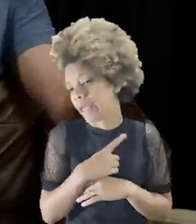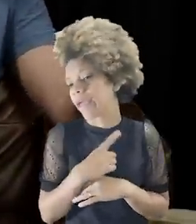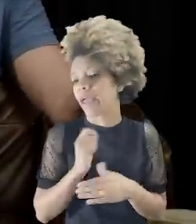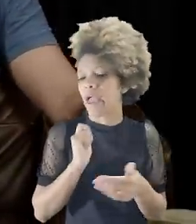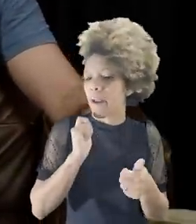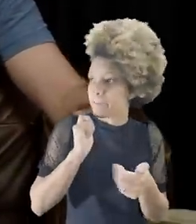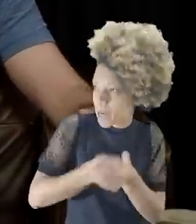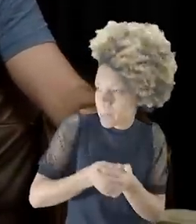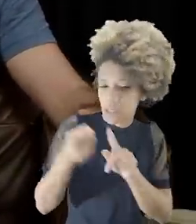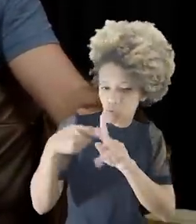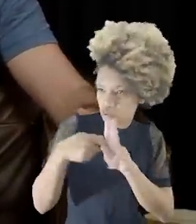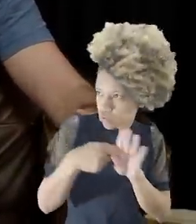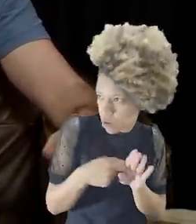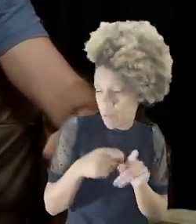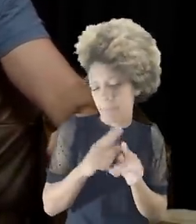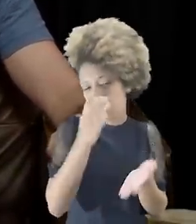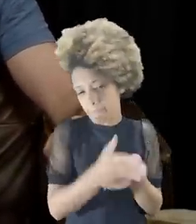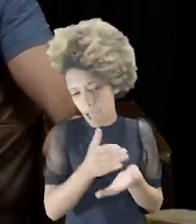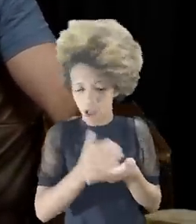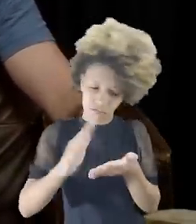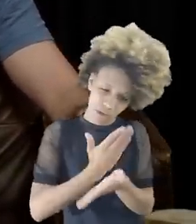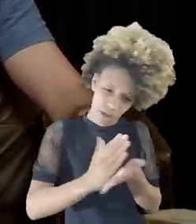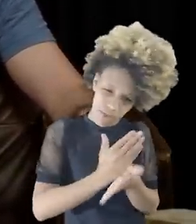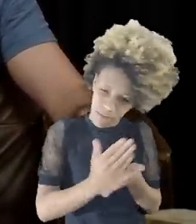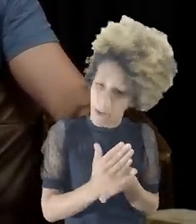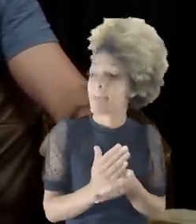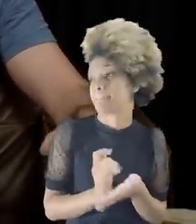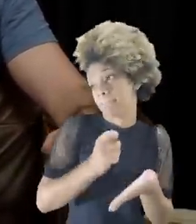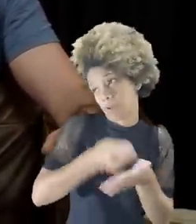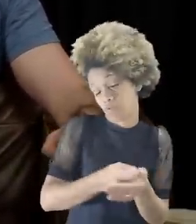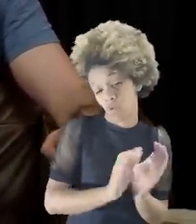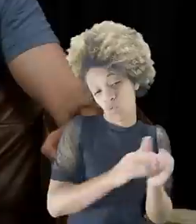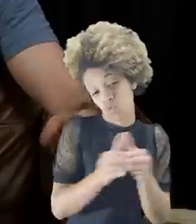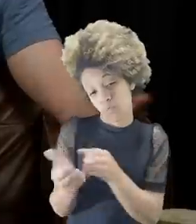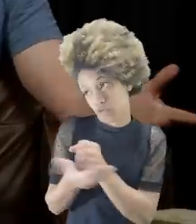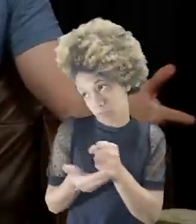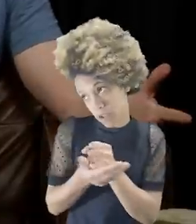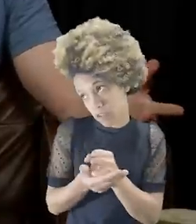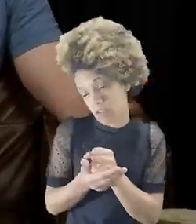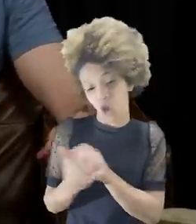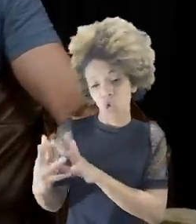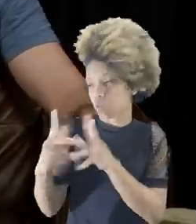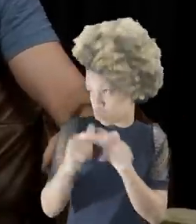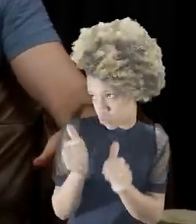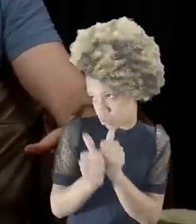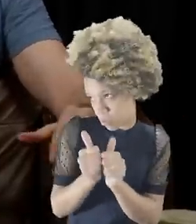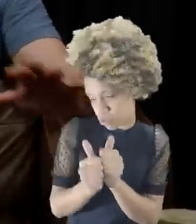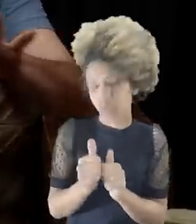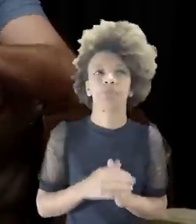mensalidades dos sócios eles tiram ali uma parte desse orçamento para colocar nas categorias de base e todos os esportes né